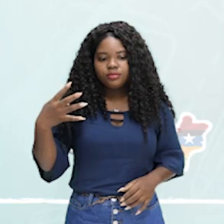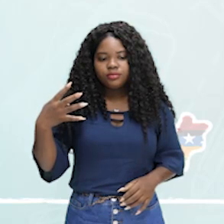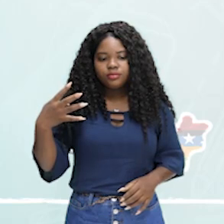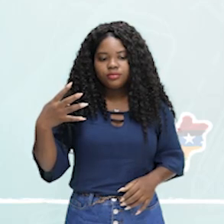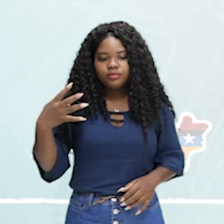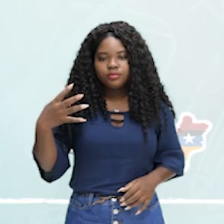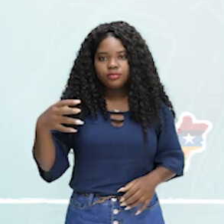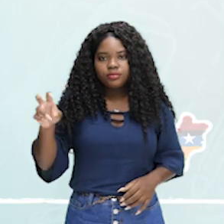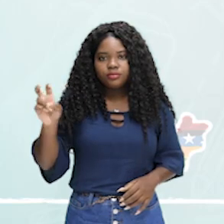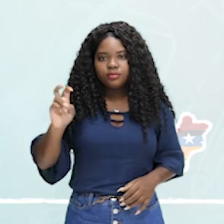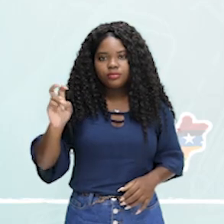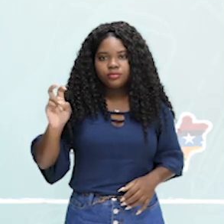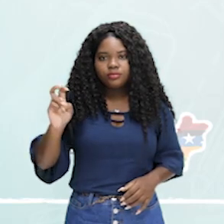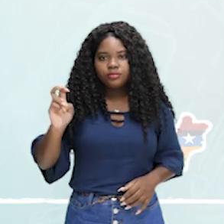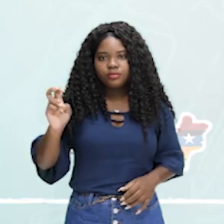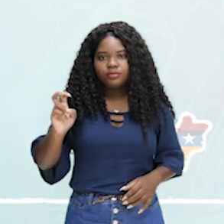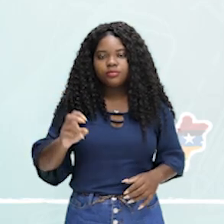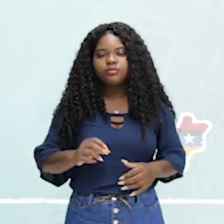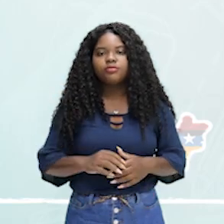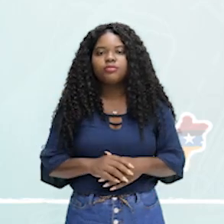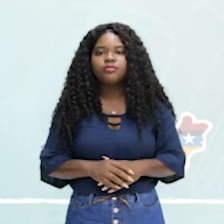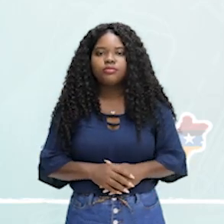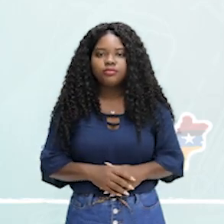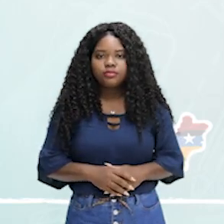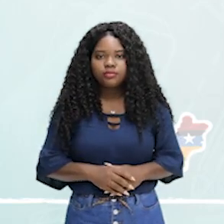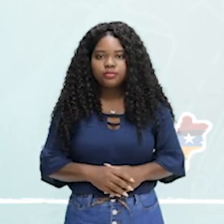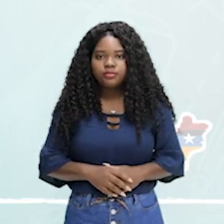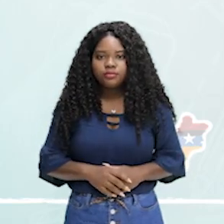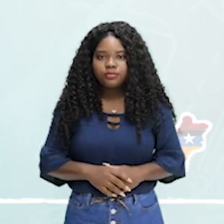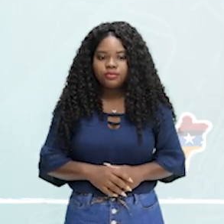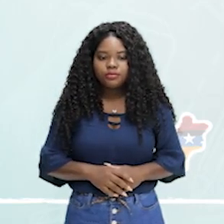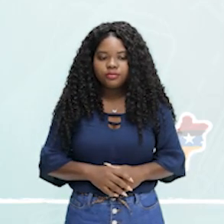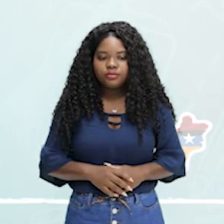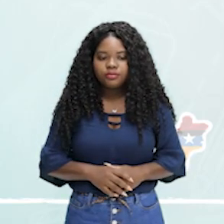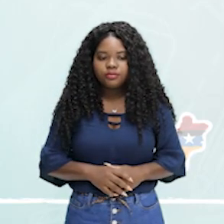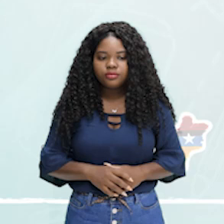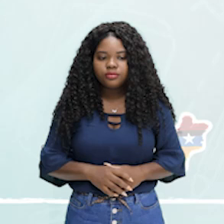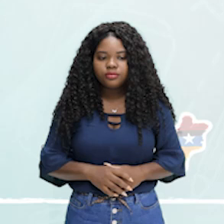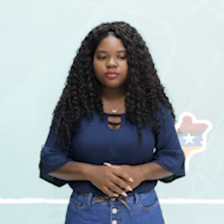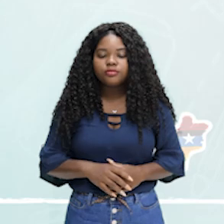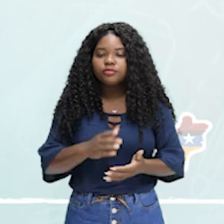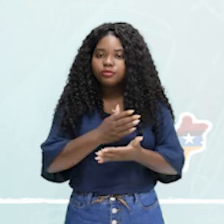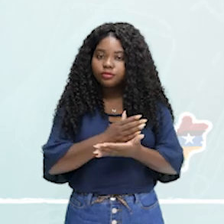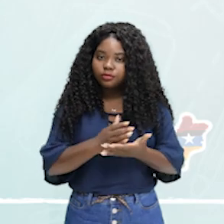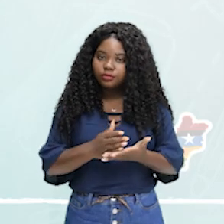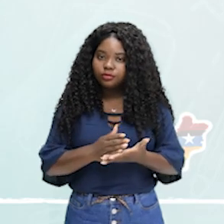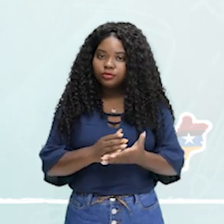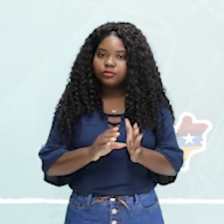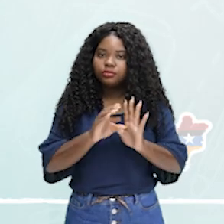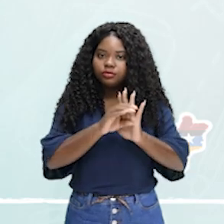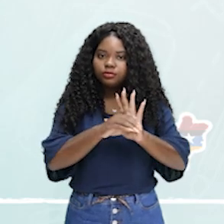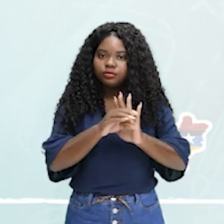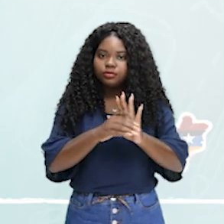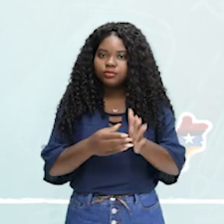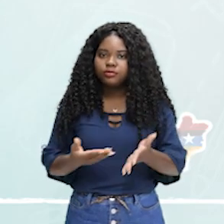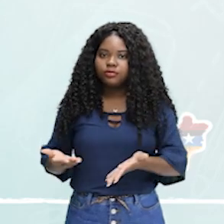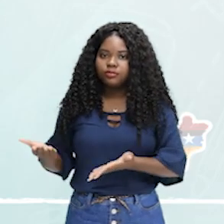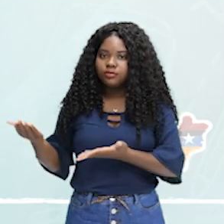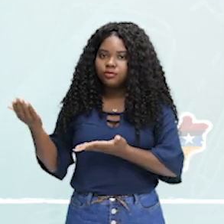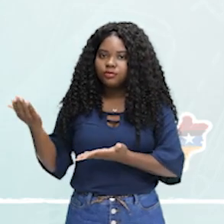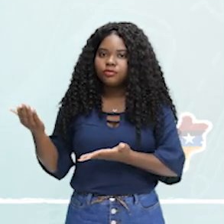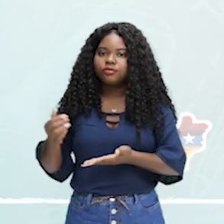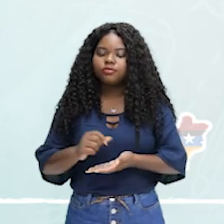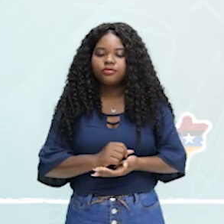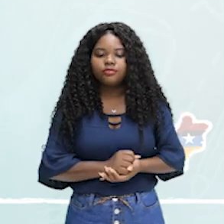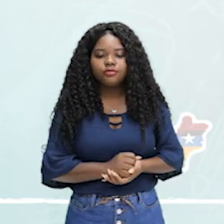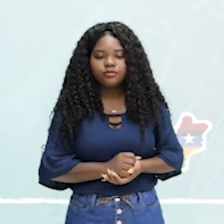treinamento esportivo e, por último, a avaliação. Tá certo? Esportes. Regido por um